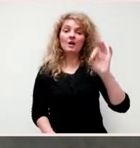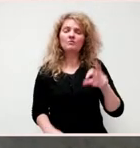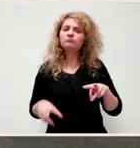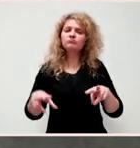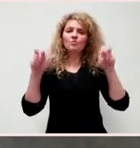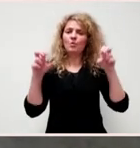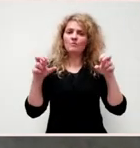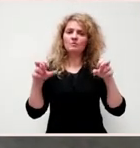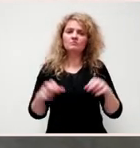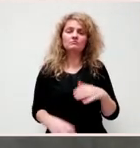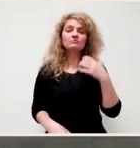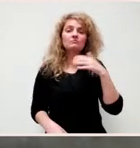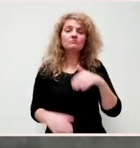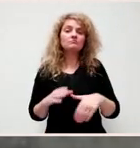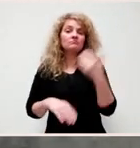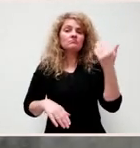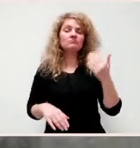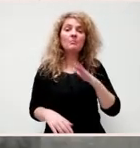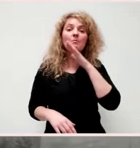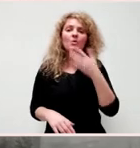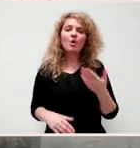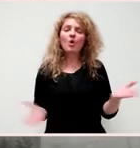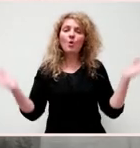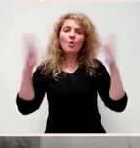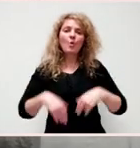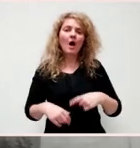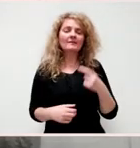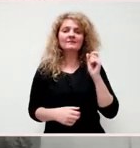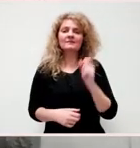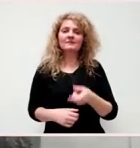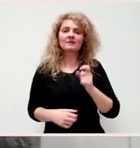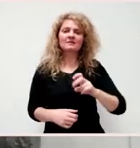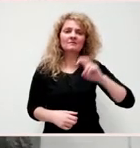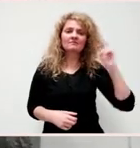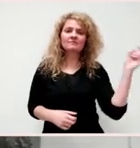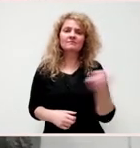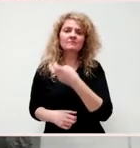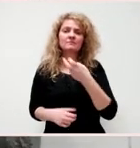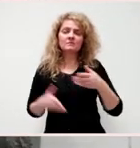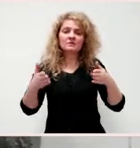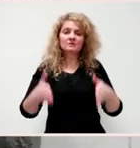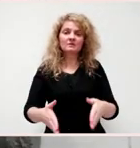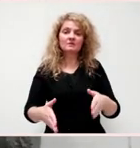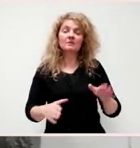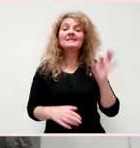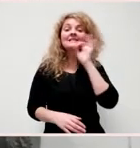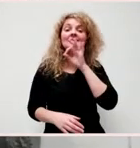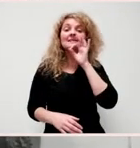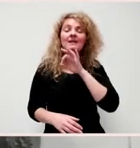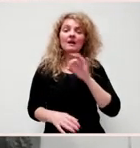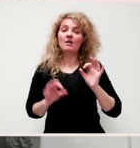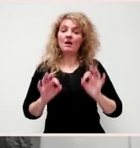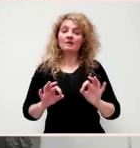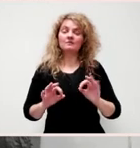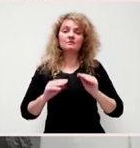moi novidoso, porque non atopamos algúns elementos que sí que son típicos en case todos os sepulcros destes